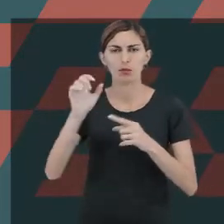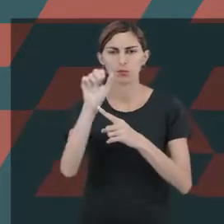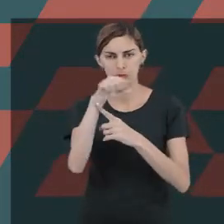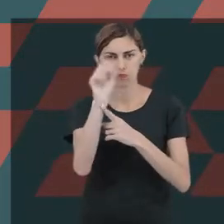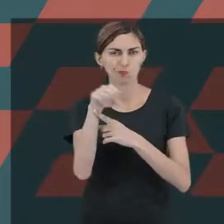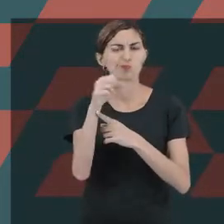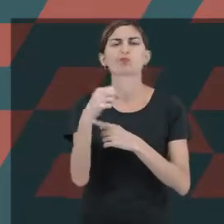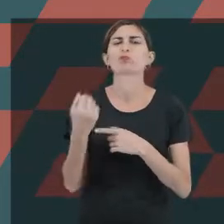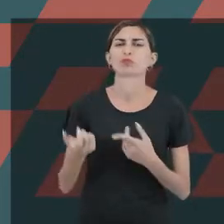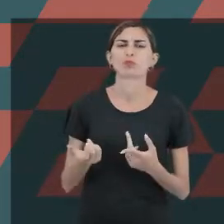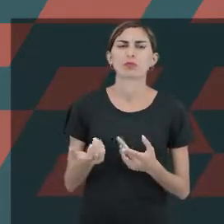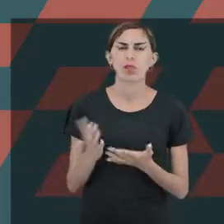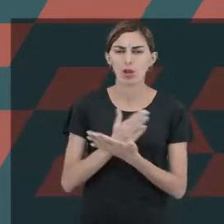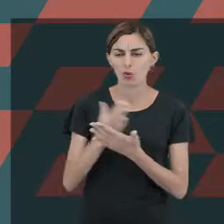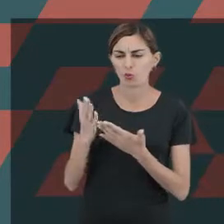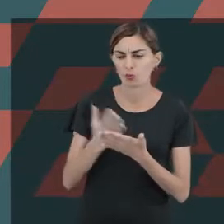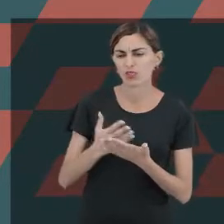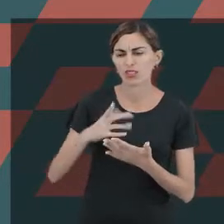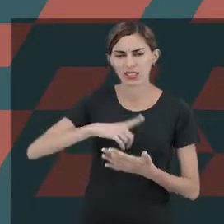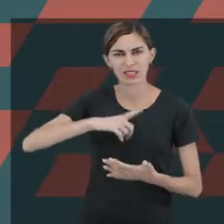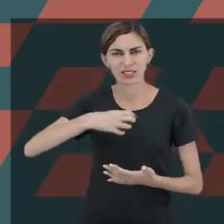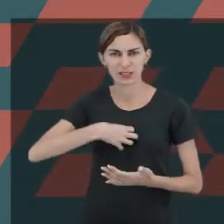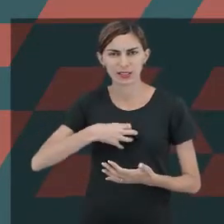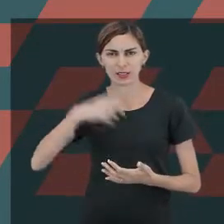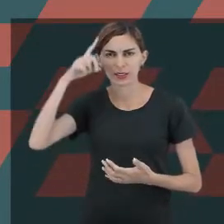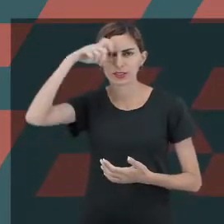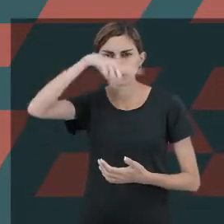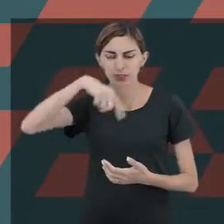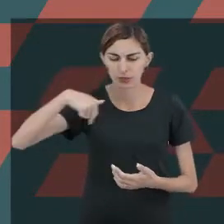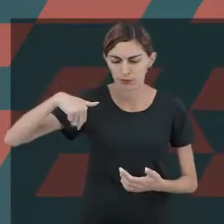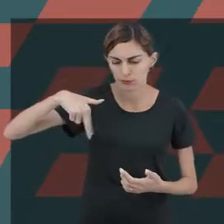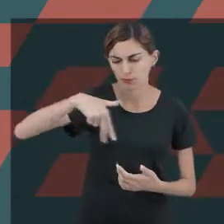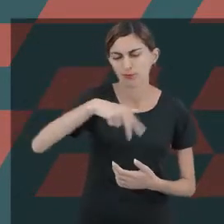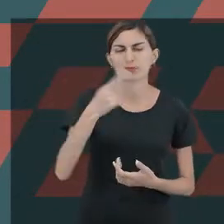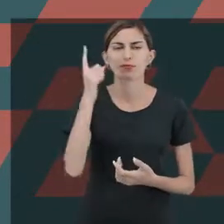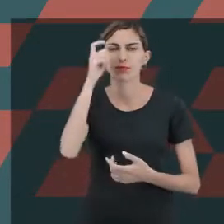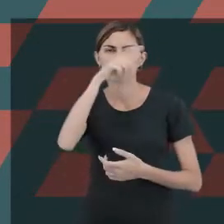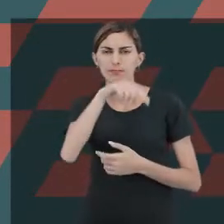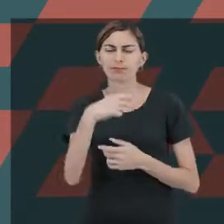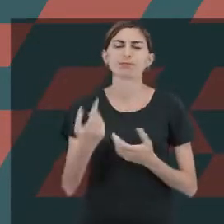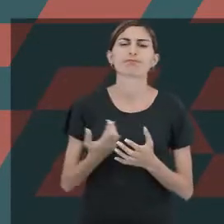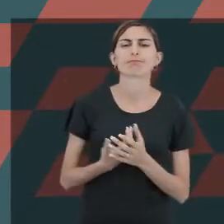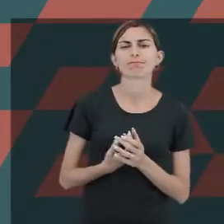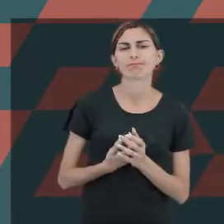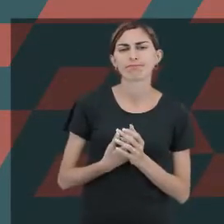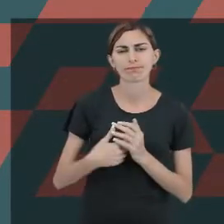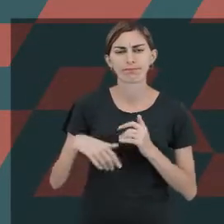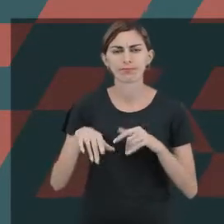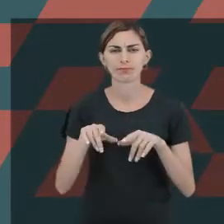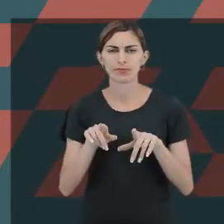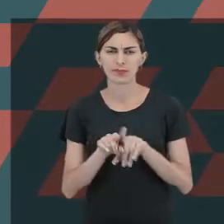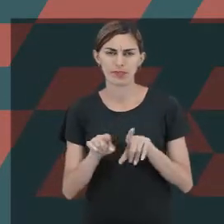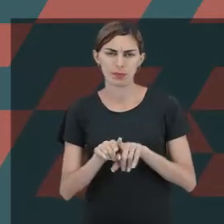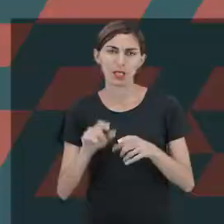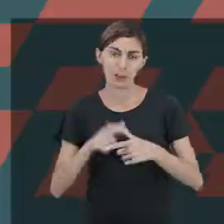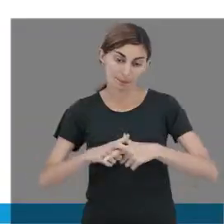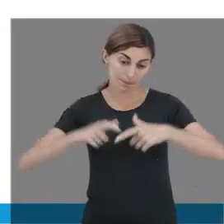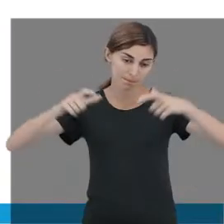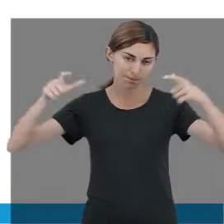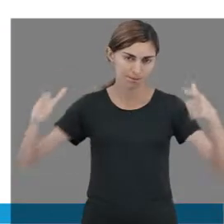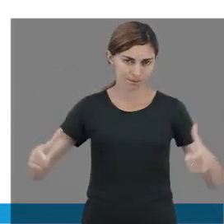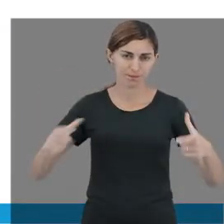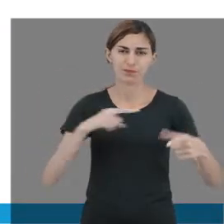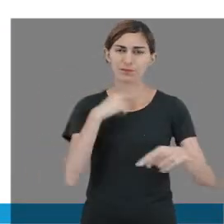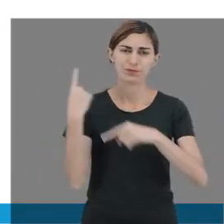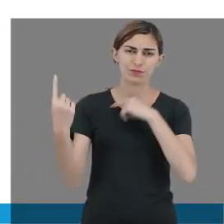alguma dificuldade. E aí a gente vai entrar no outro sintoma que é importante, que é uma das causas de aumento da mortalidade, que é a